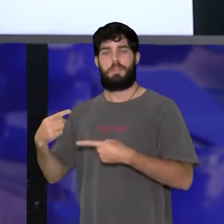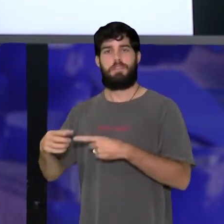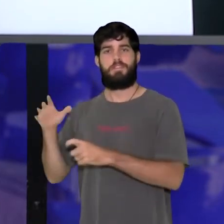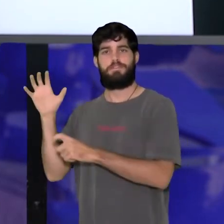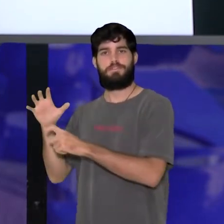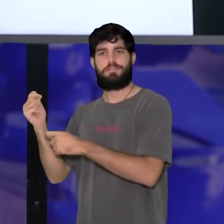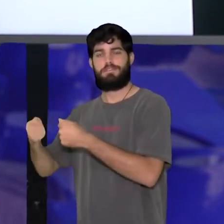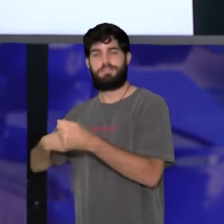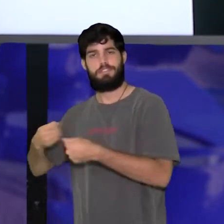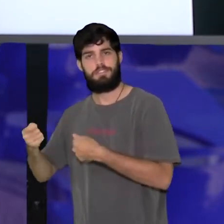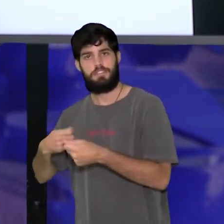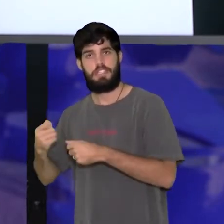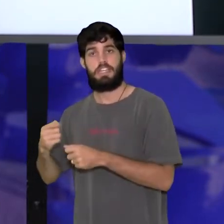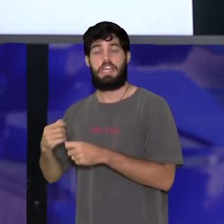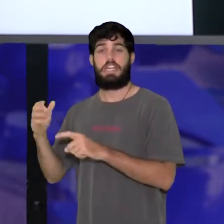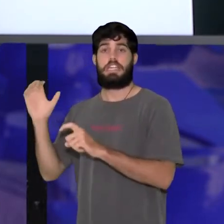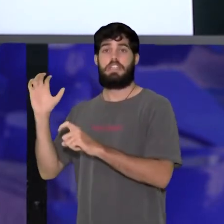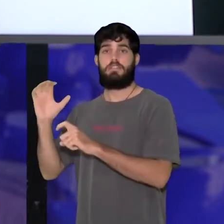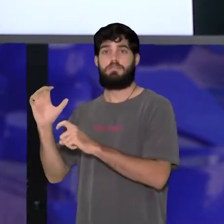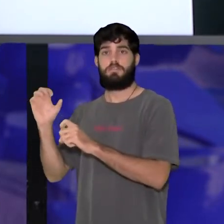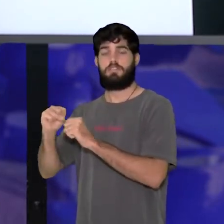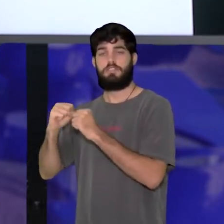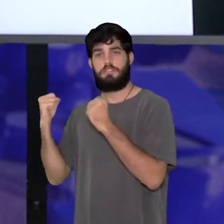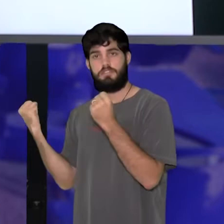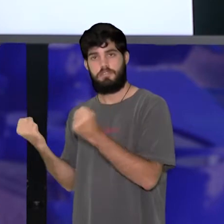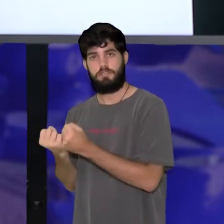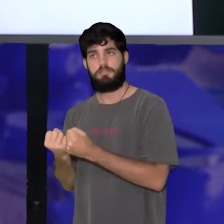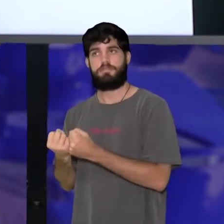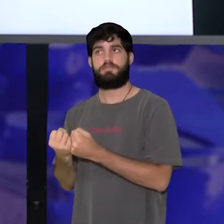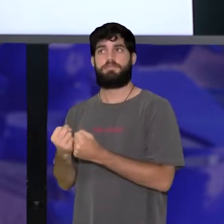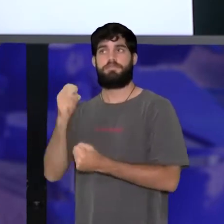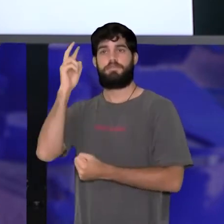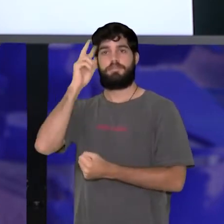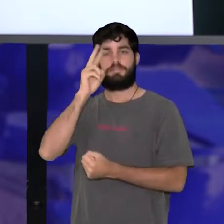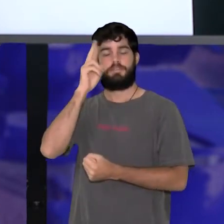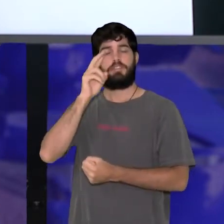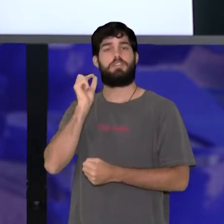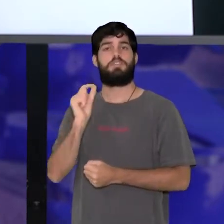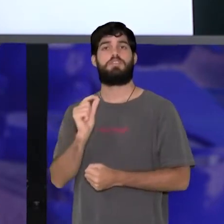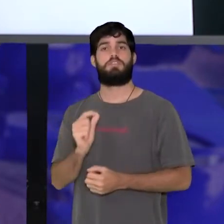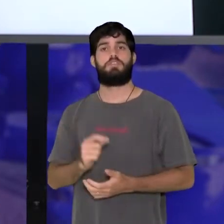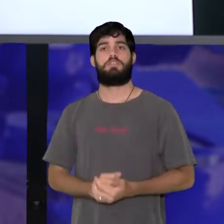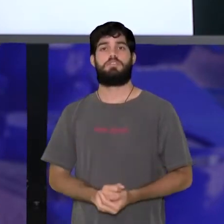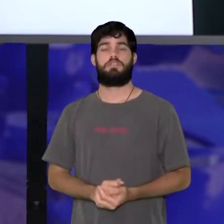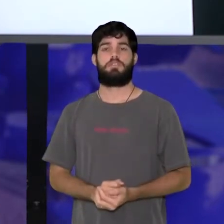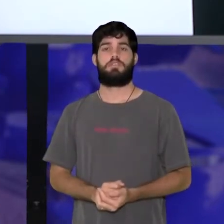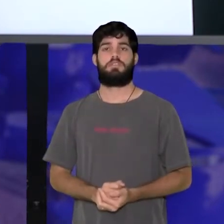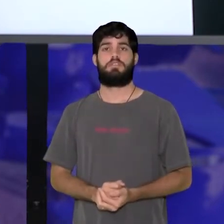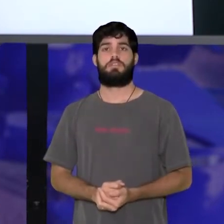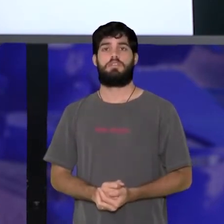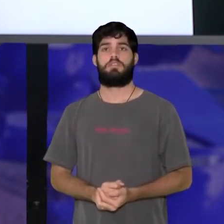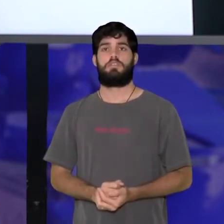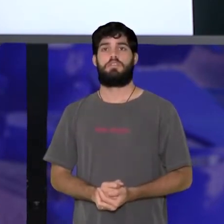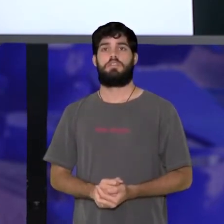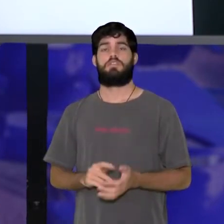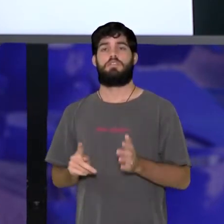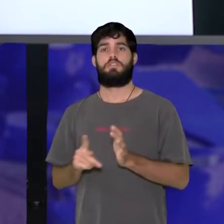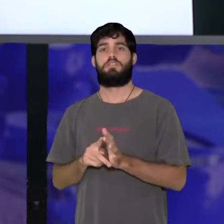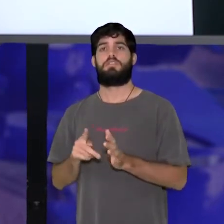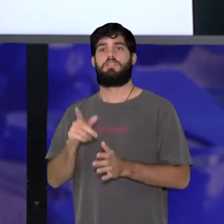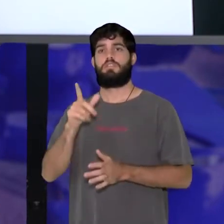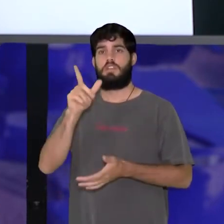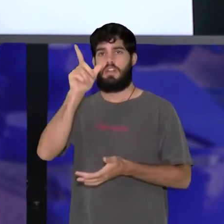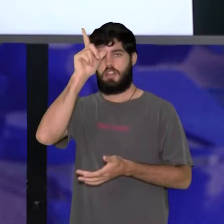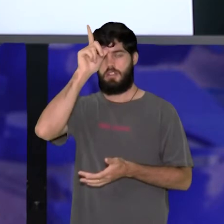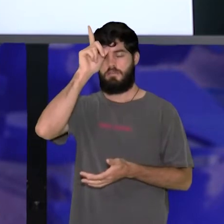eles interferiam na sociedade. Vale lembrar para vocês, por exemplo, que a própria Alemanha foi